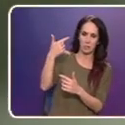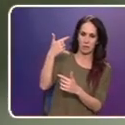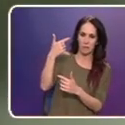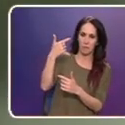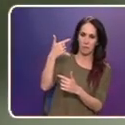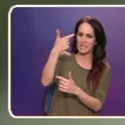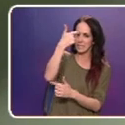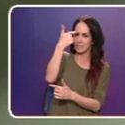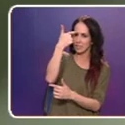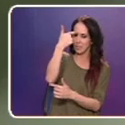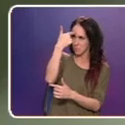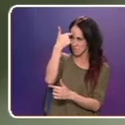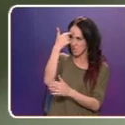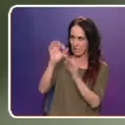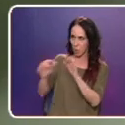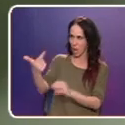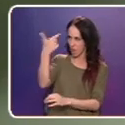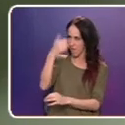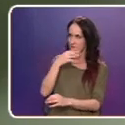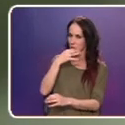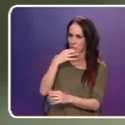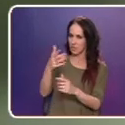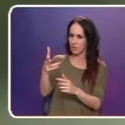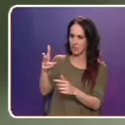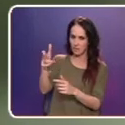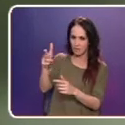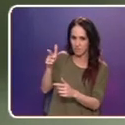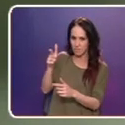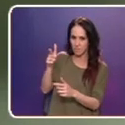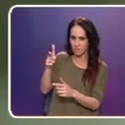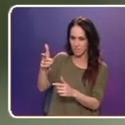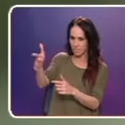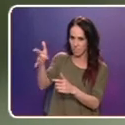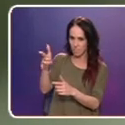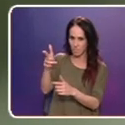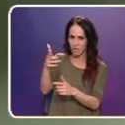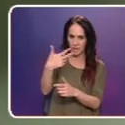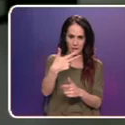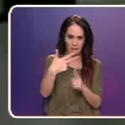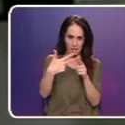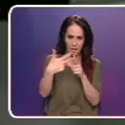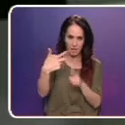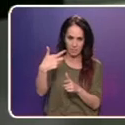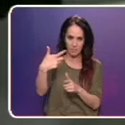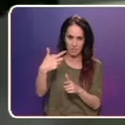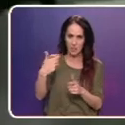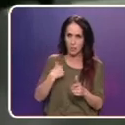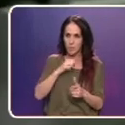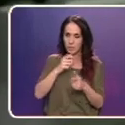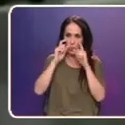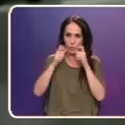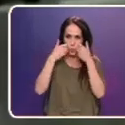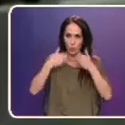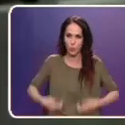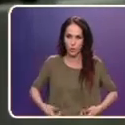mim, exatamente na direção da minha cabeça, e Nossa, puxou o Ana. gatilho do 38. No que ele fez isso, eu perdi o controle do meu